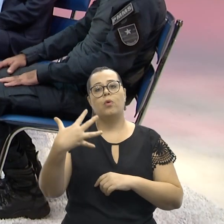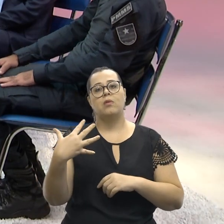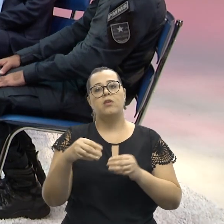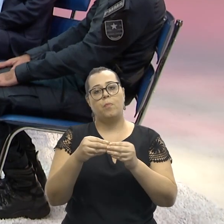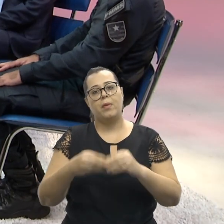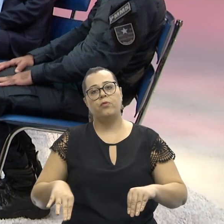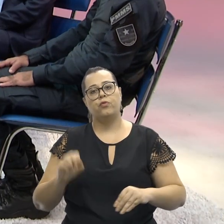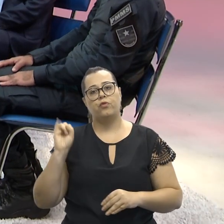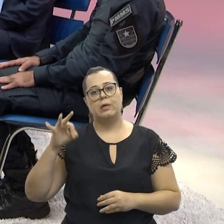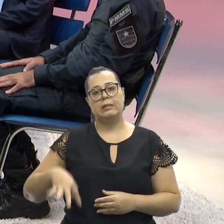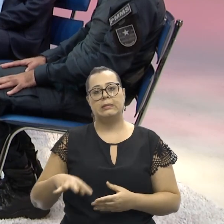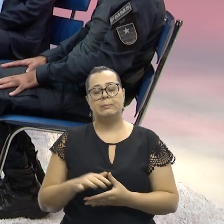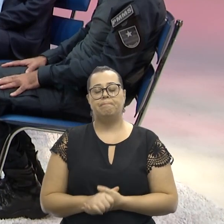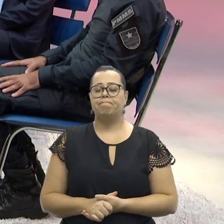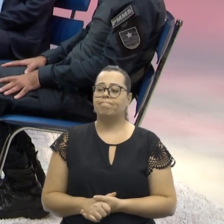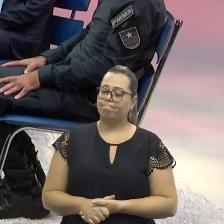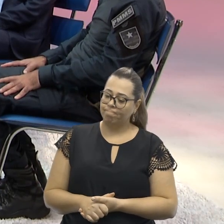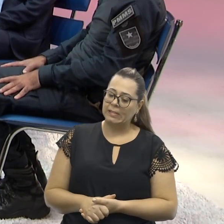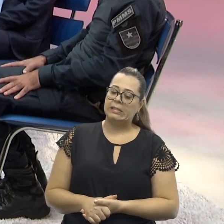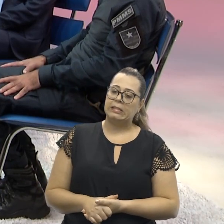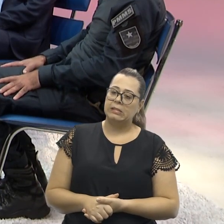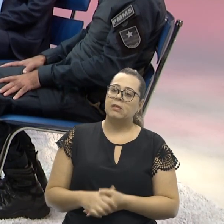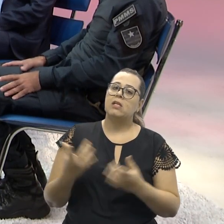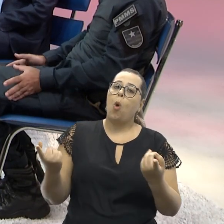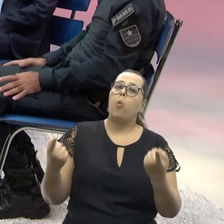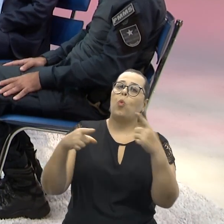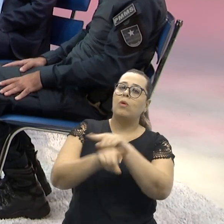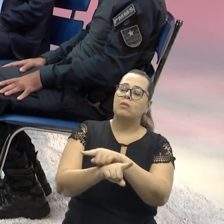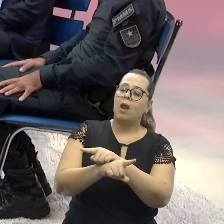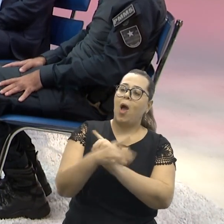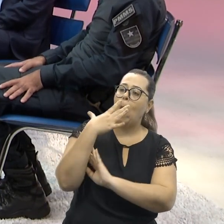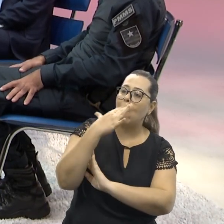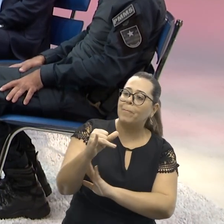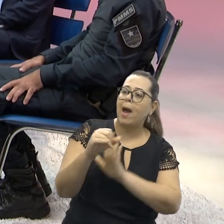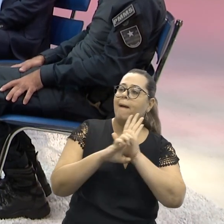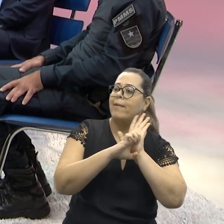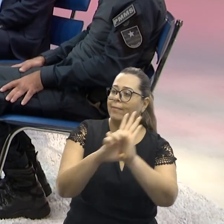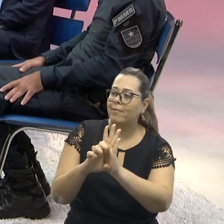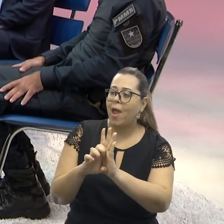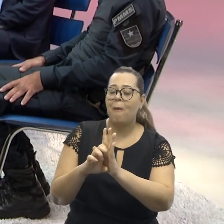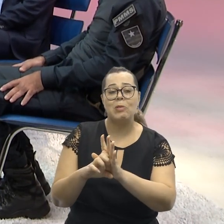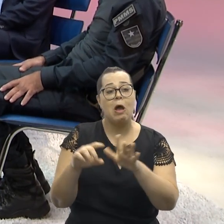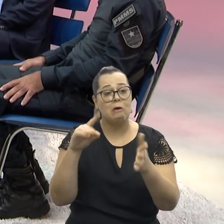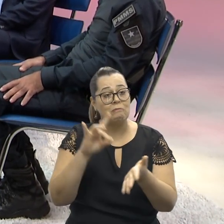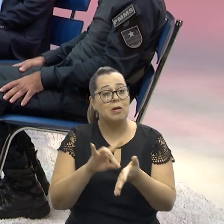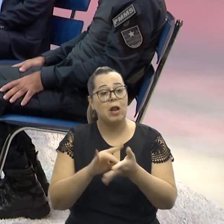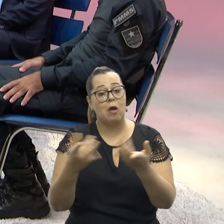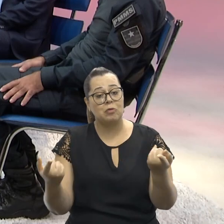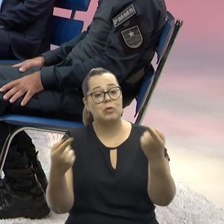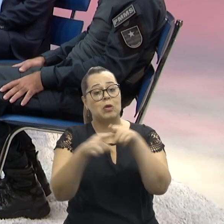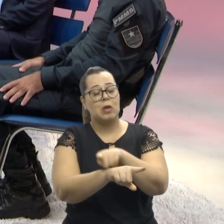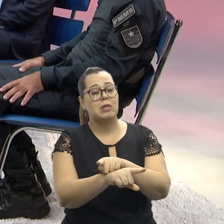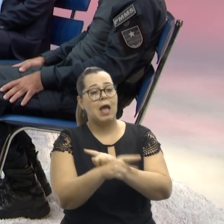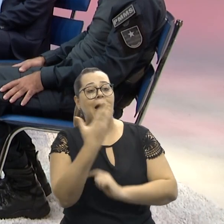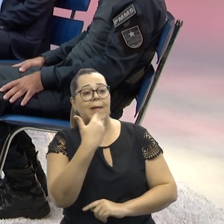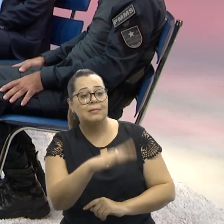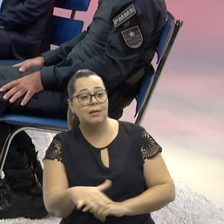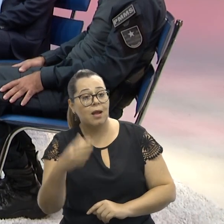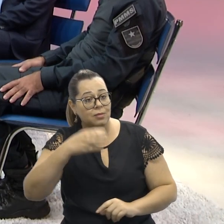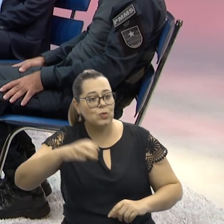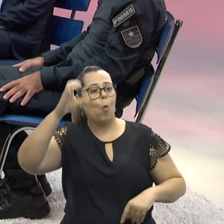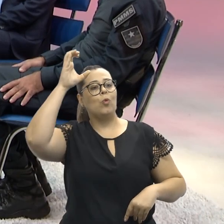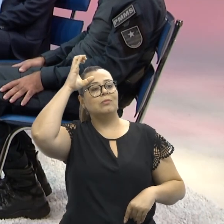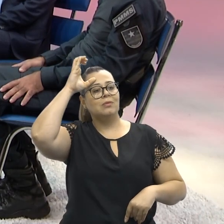de incidências desse tipo de ação. Deveria ser o contrário aí, os pais como exemplo e na verdade a gente está fazendo o trabalho inverso,